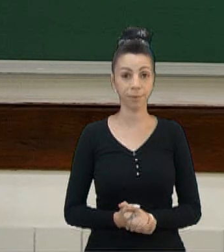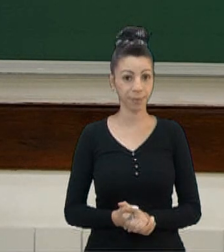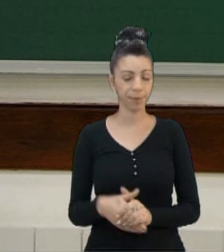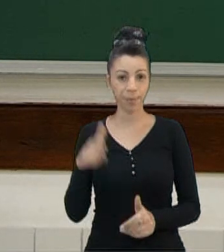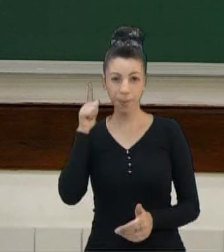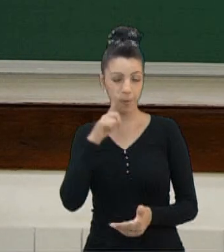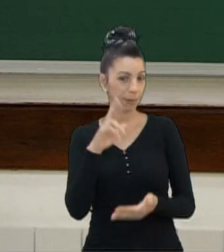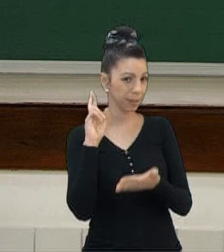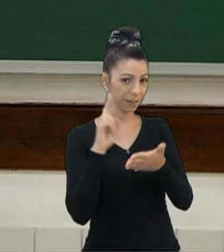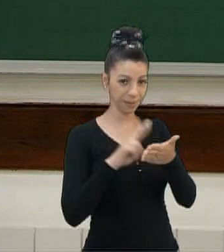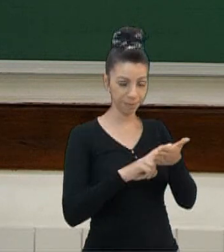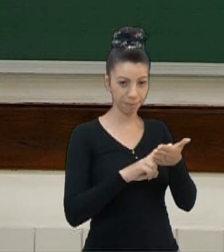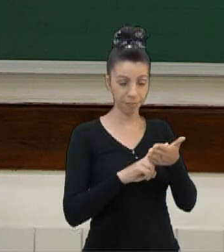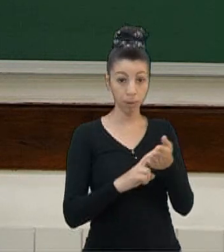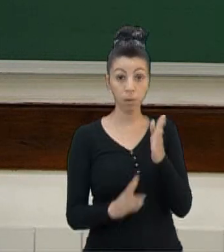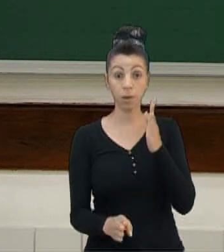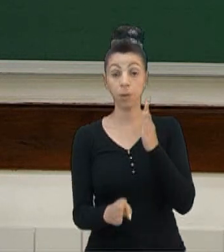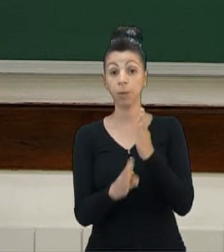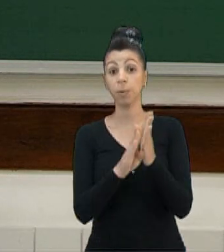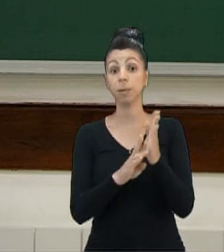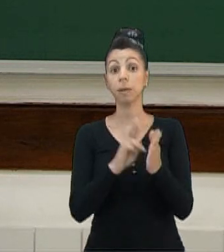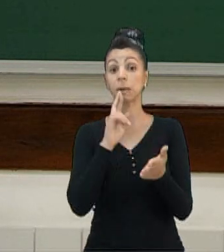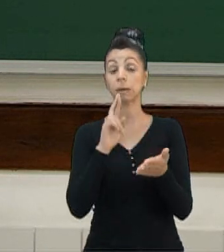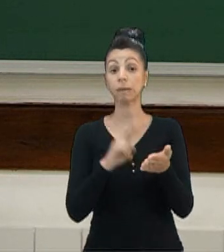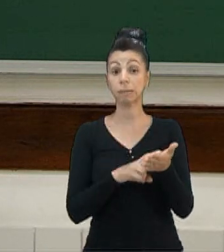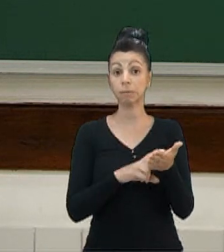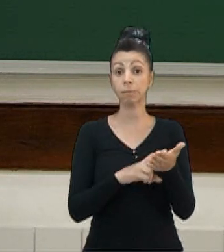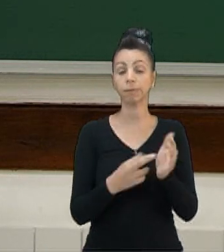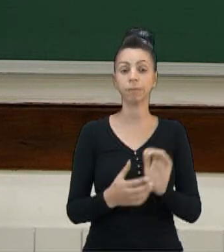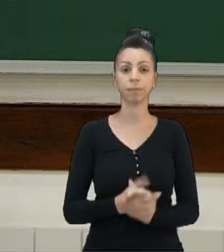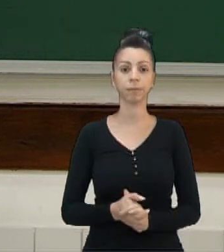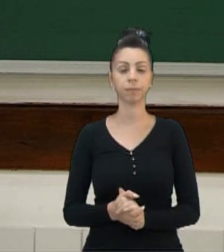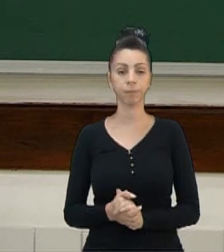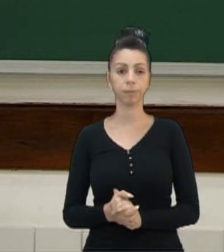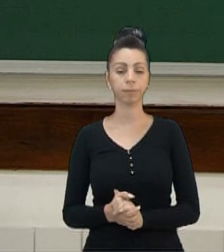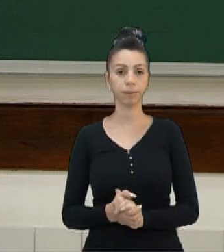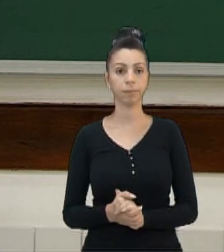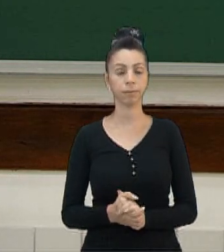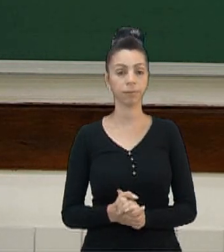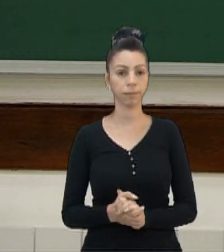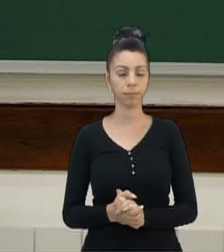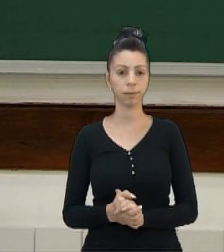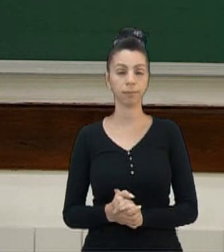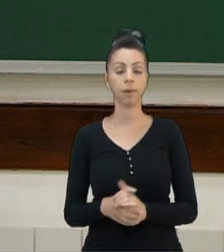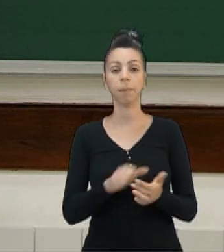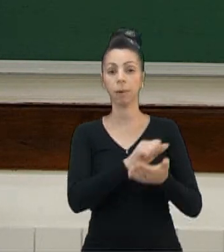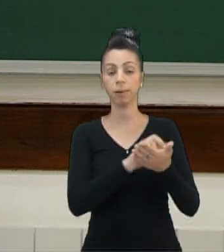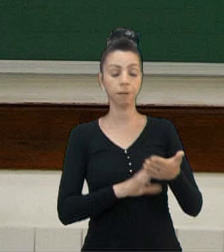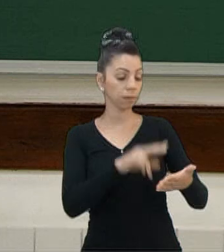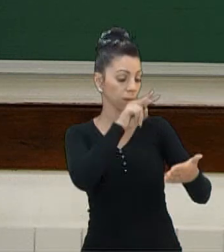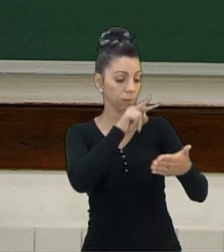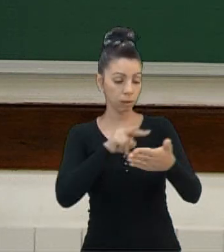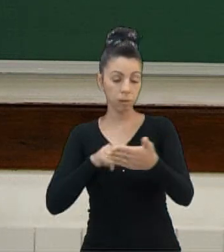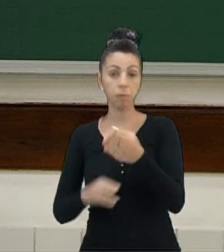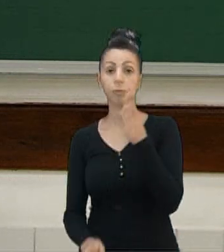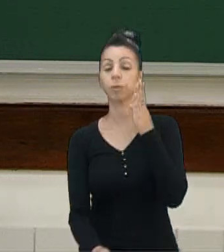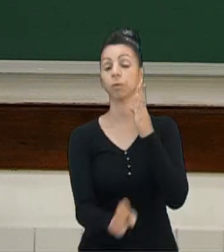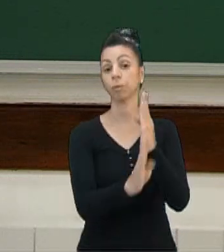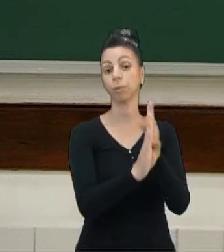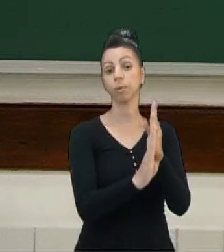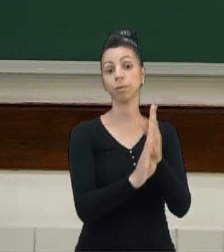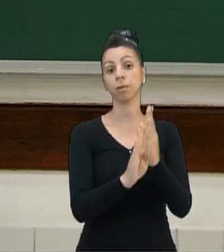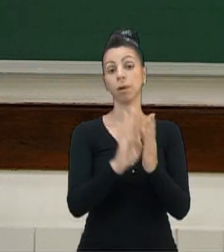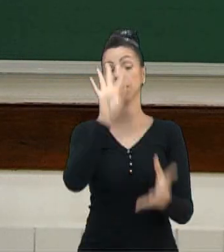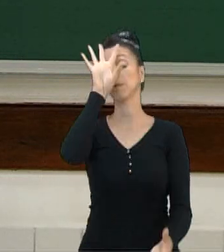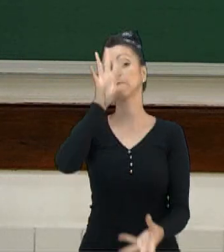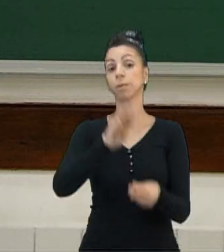Conseguiu responder e achar dentro do texto as questões? É uma atividade de leitura, você encontrar as interpretações do